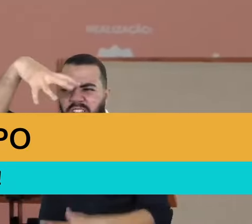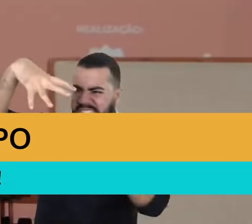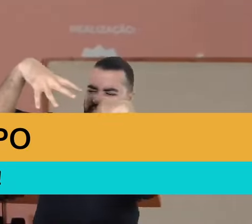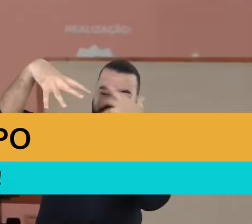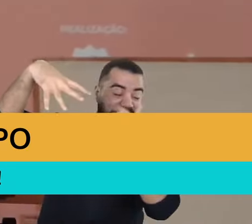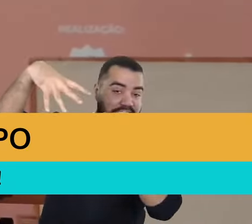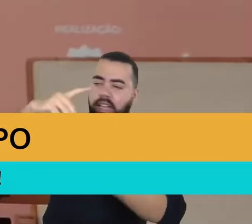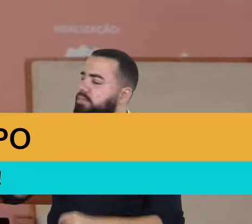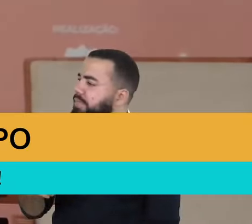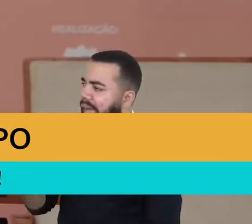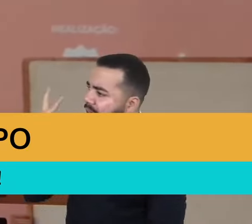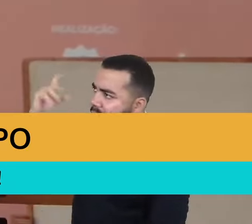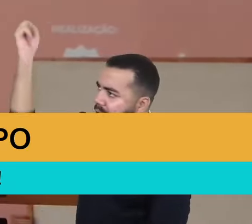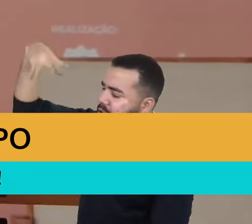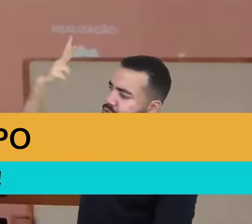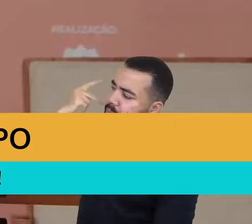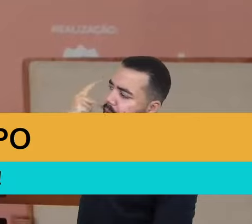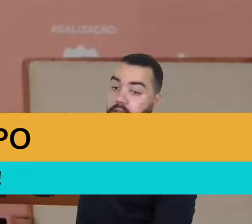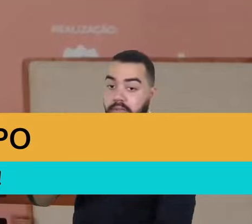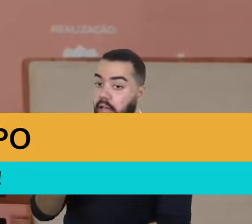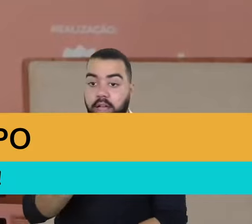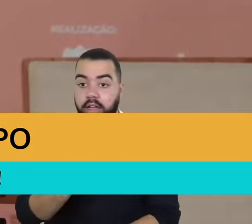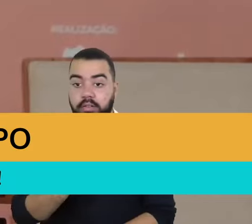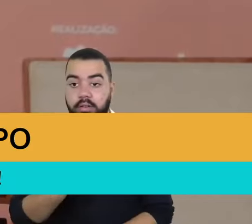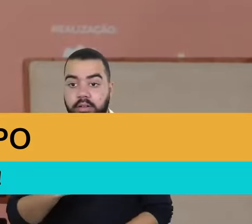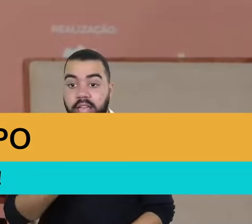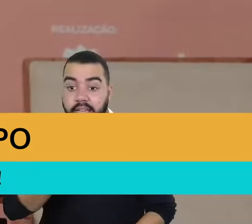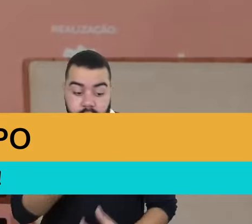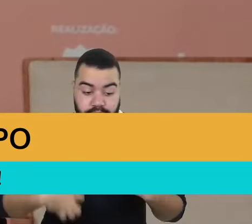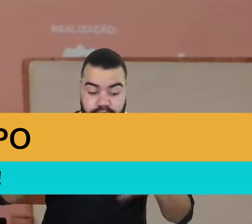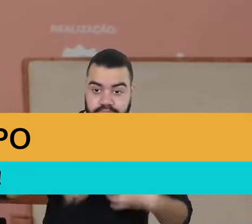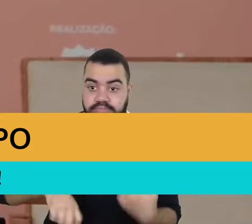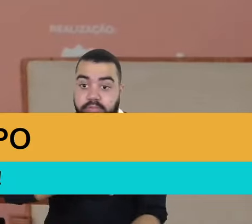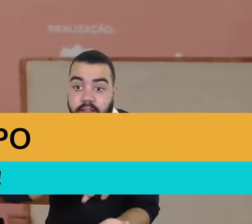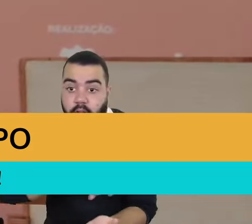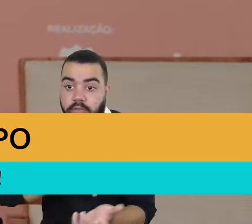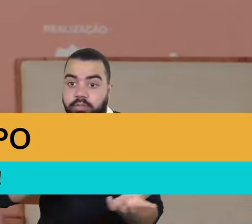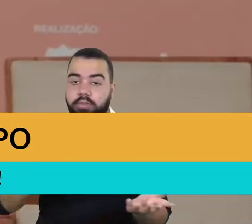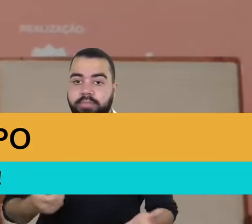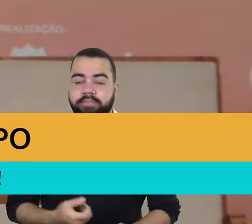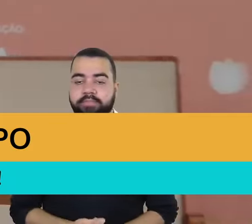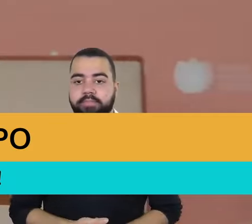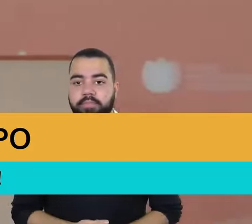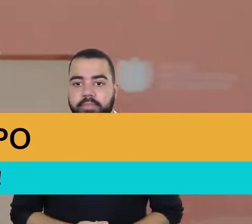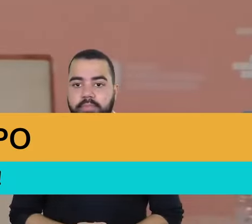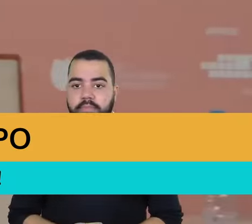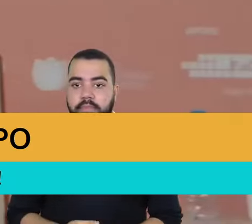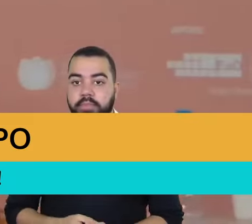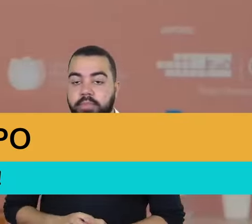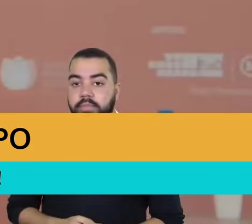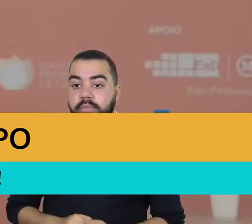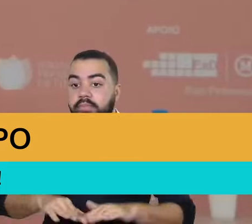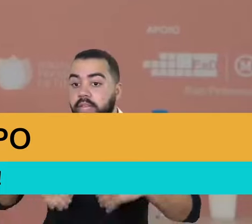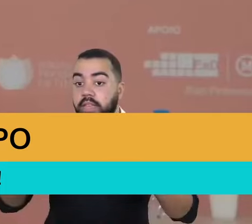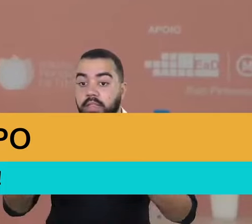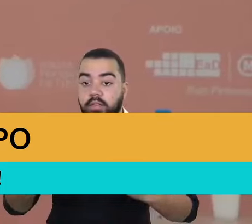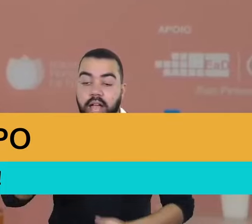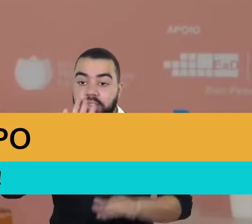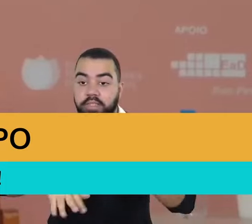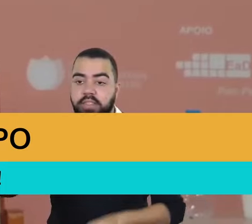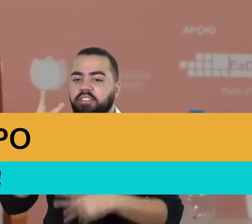Não... Nossa, sério? Entende? Muitas vezes a gente se priva, porque sabe que não vai ser ouvido